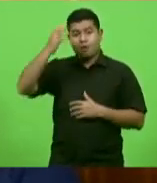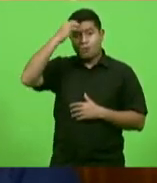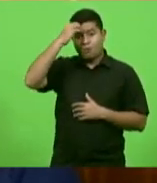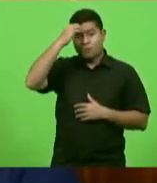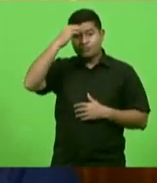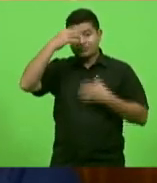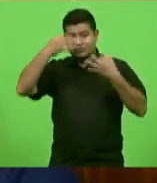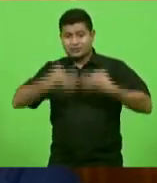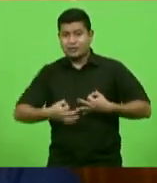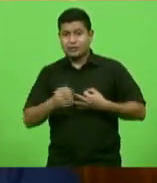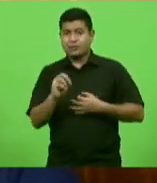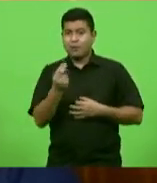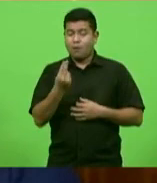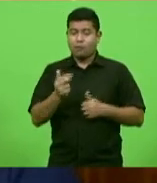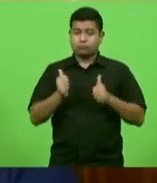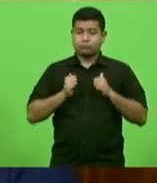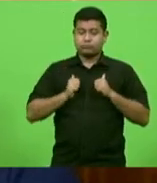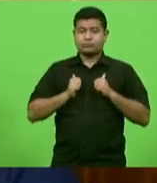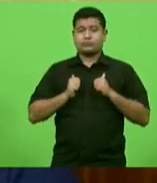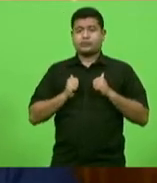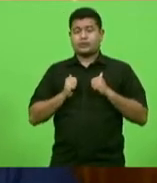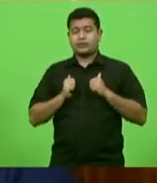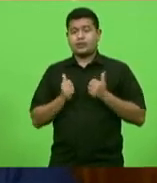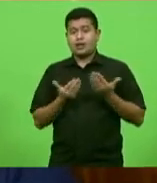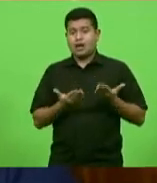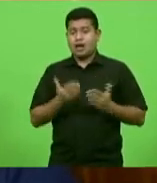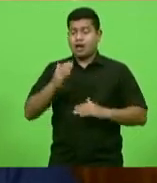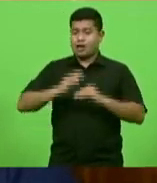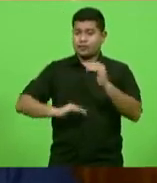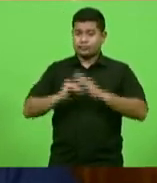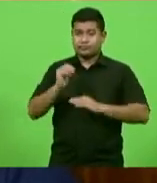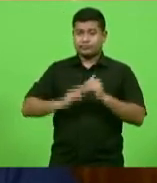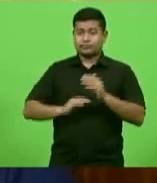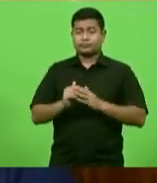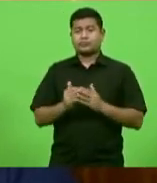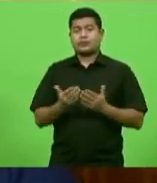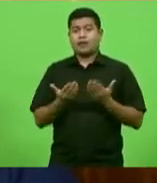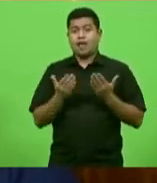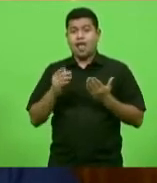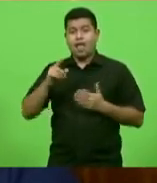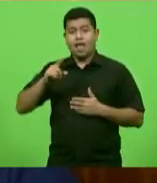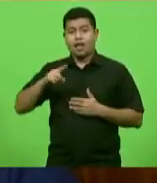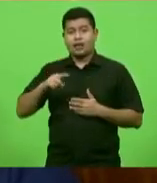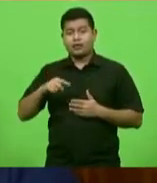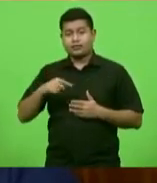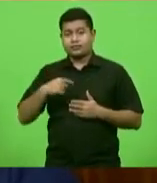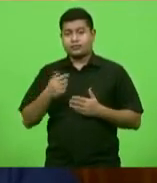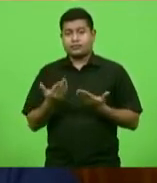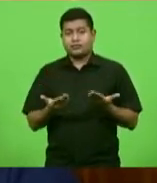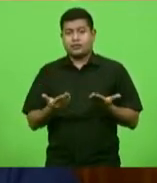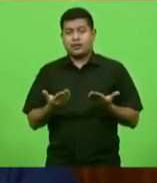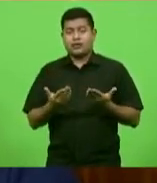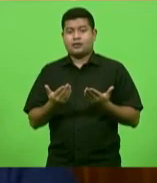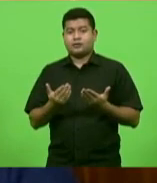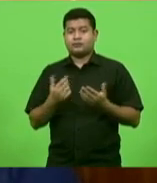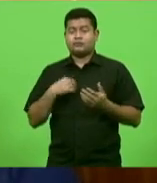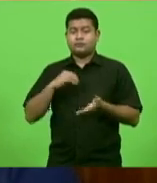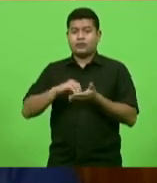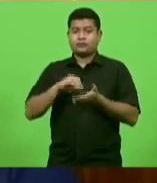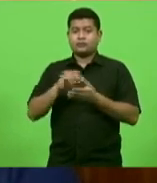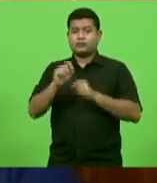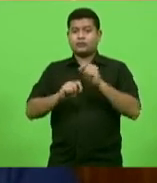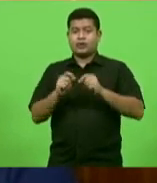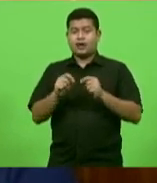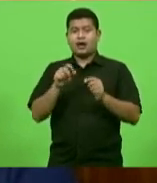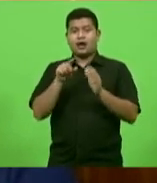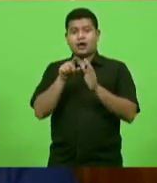toda ação que envolveu a malfadada compra dos 200 respiradores, no mínimo, não observou os regramentos legais